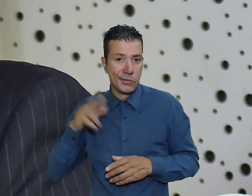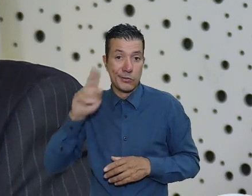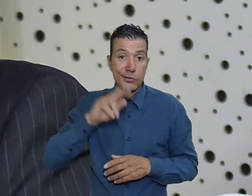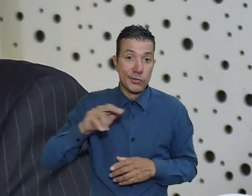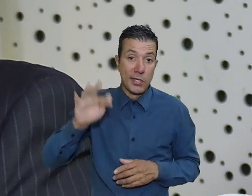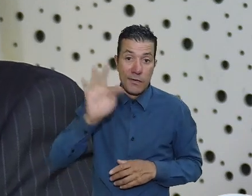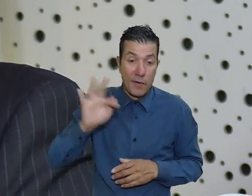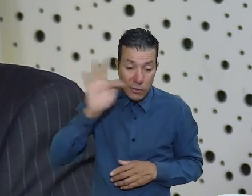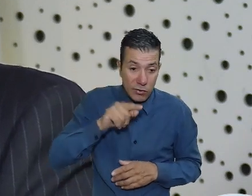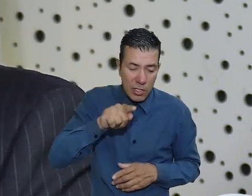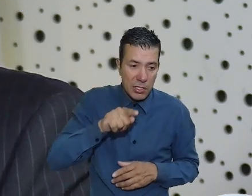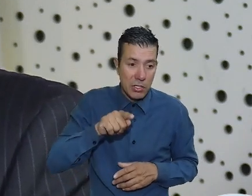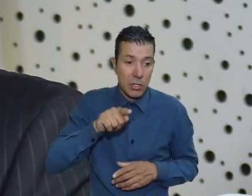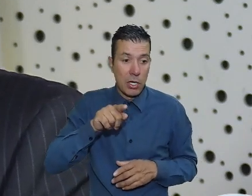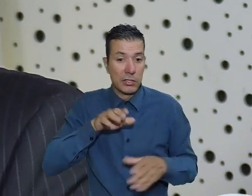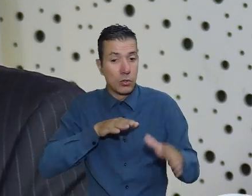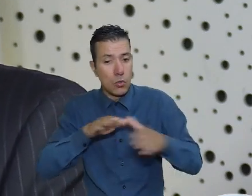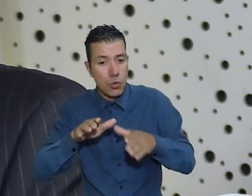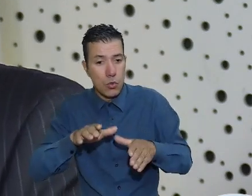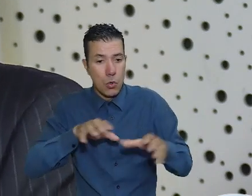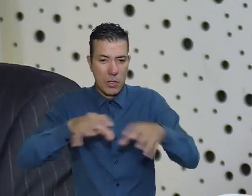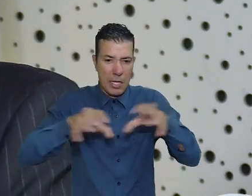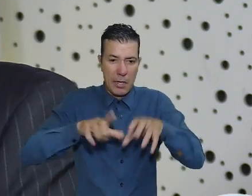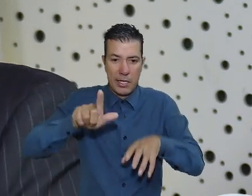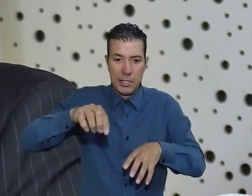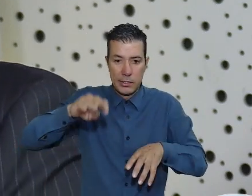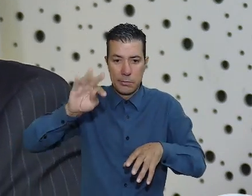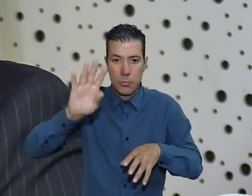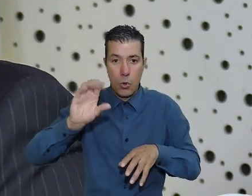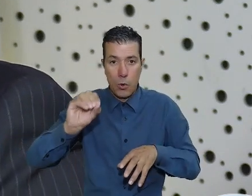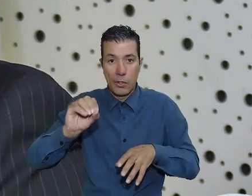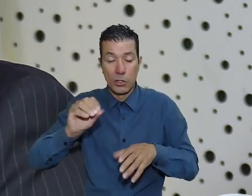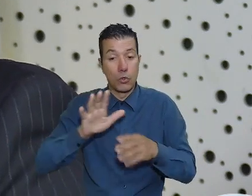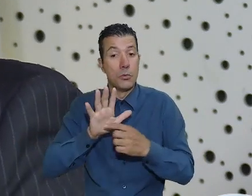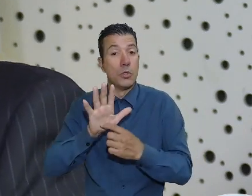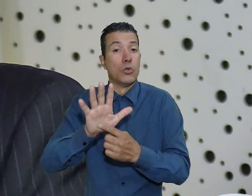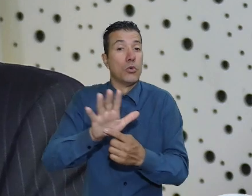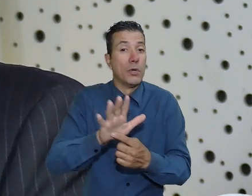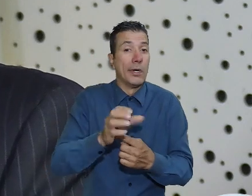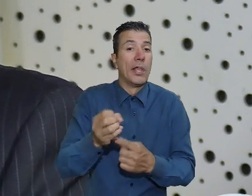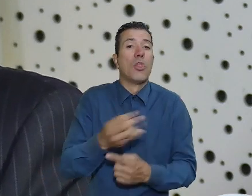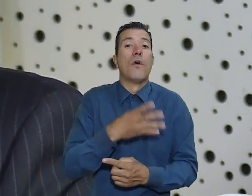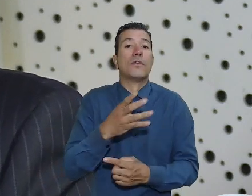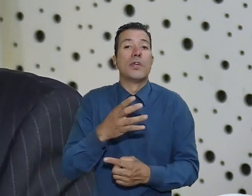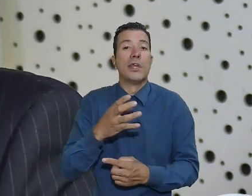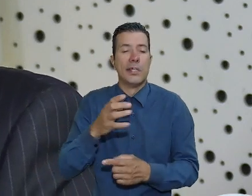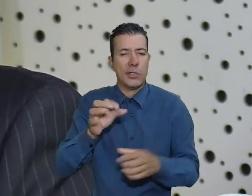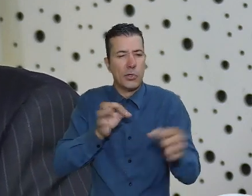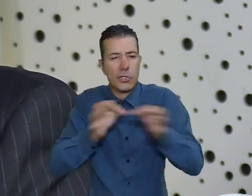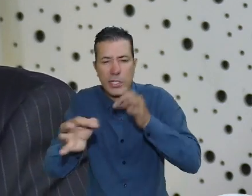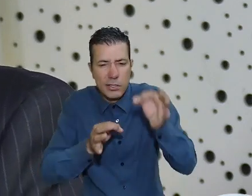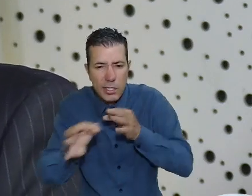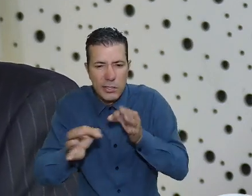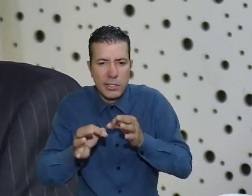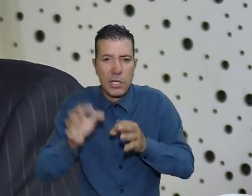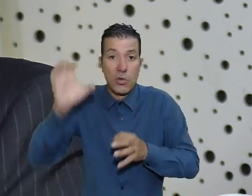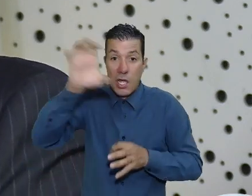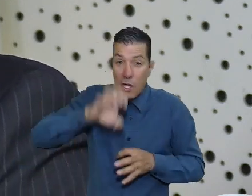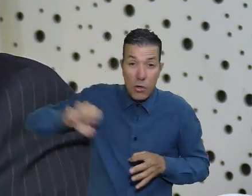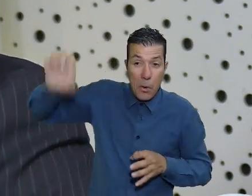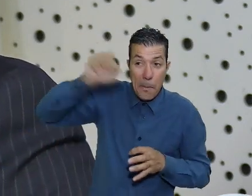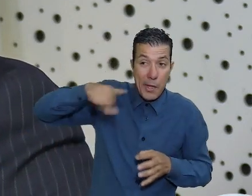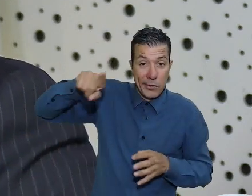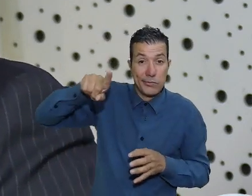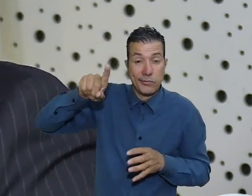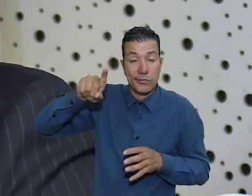que assim como o terremoto de Lisboa inaugurou uma nova ordem dentro do pensamento acadêmico europeu, o